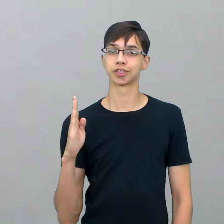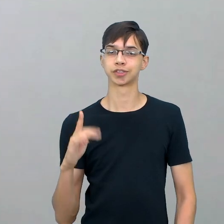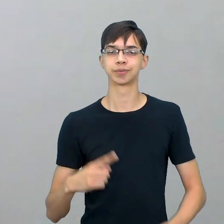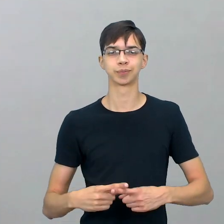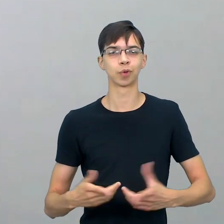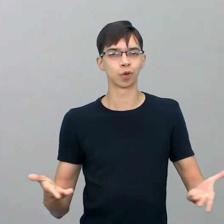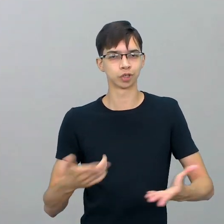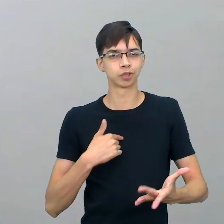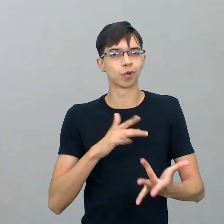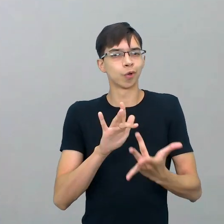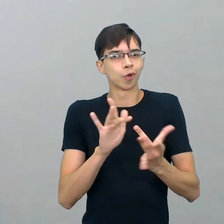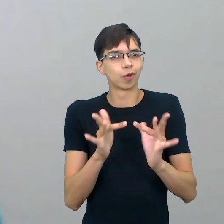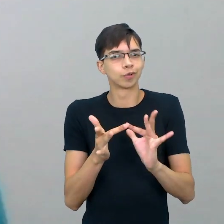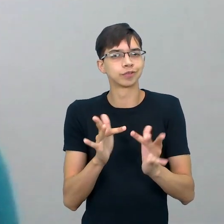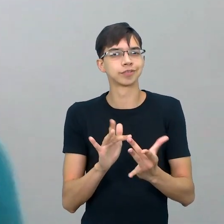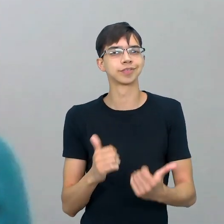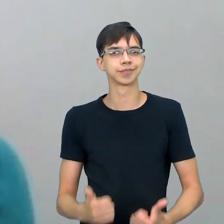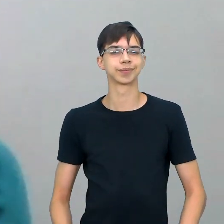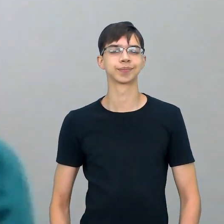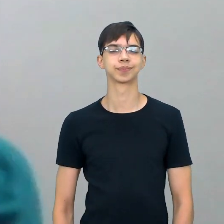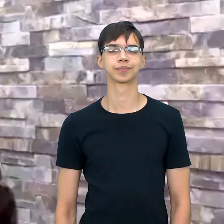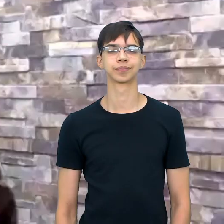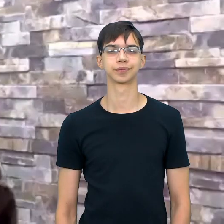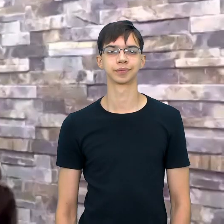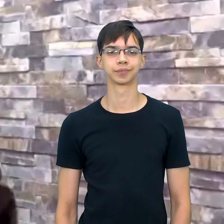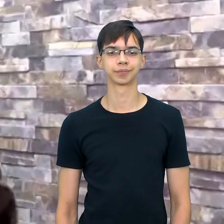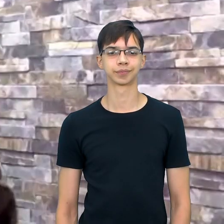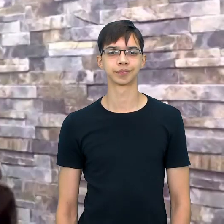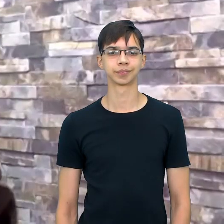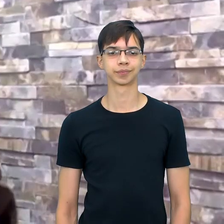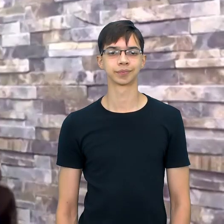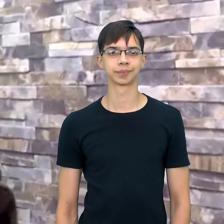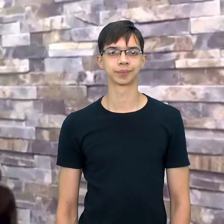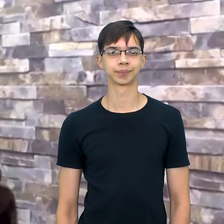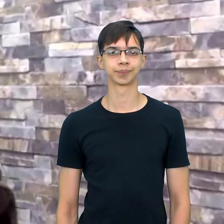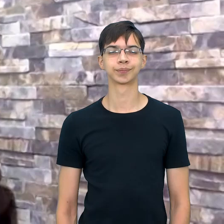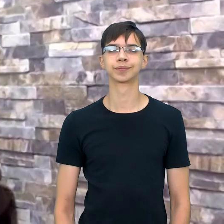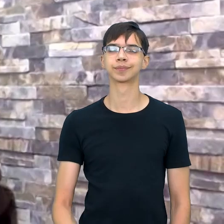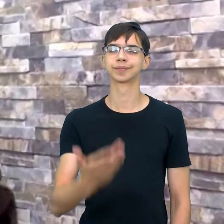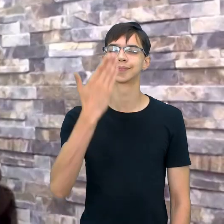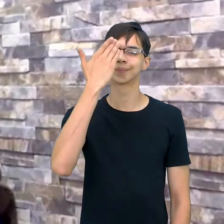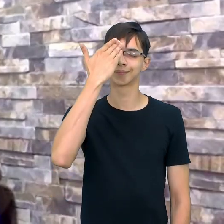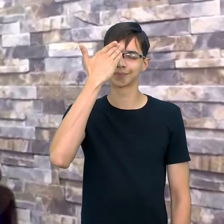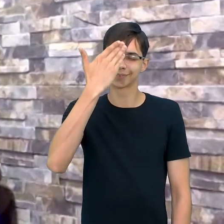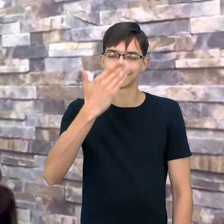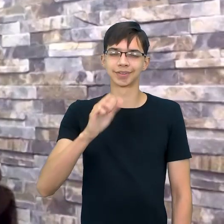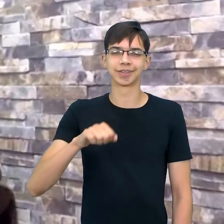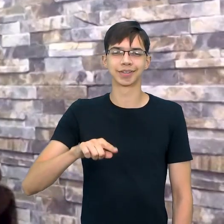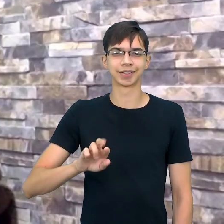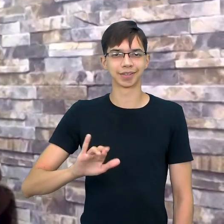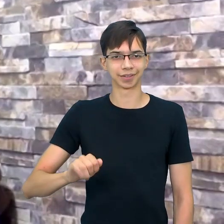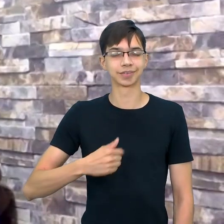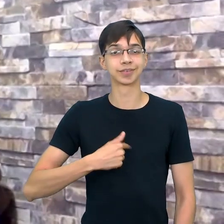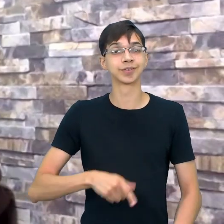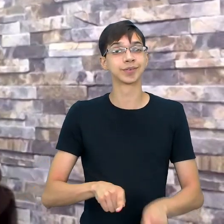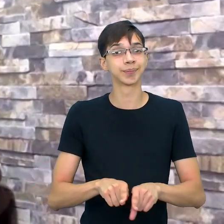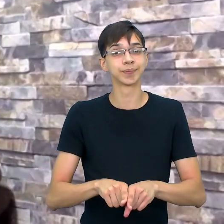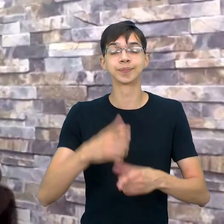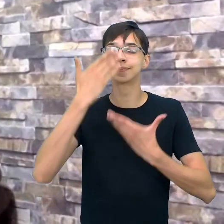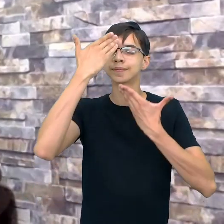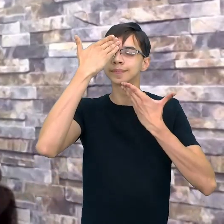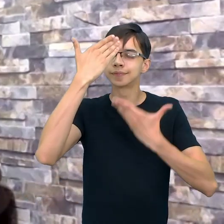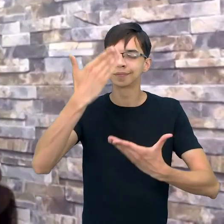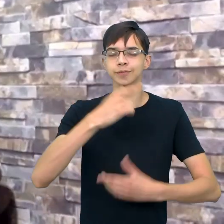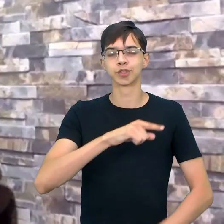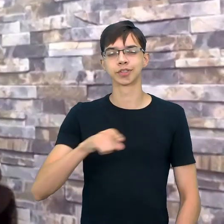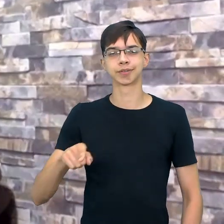tive contato. João, é com você. Muito obrigado, Andréia. Também agradeço a todos vocês, né,